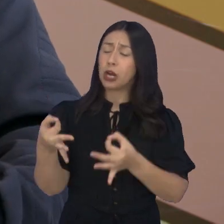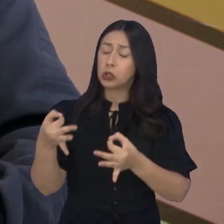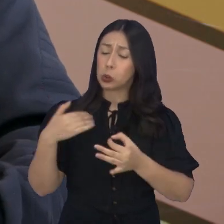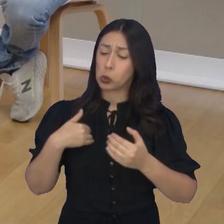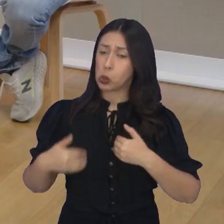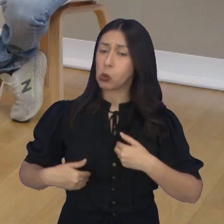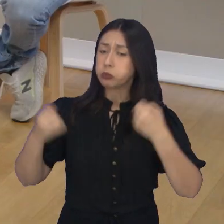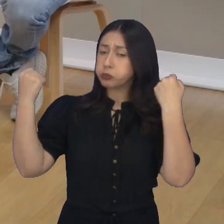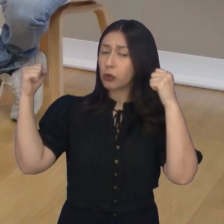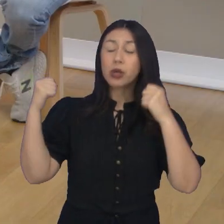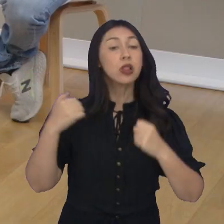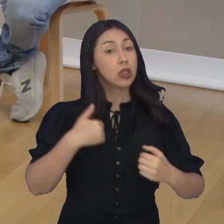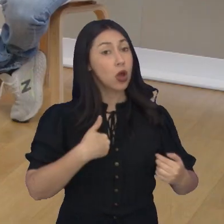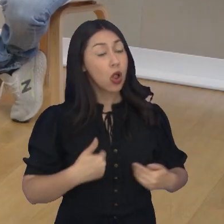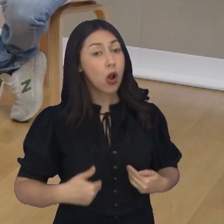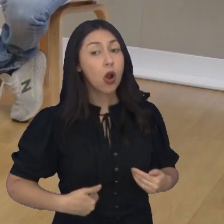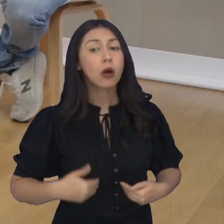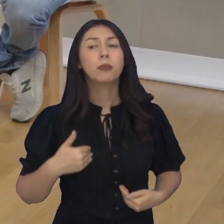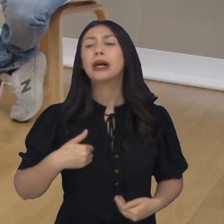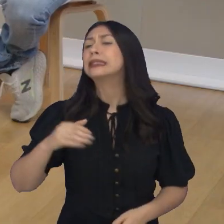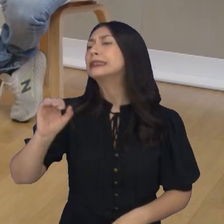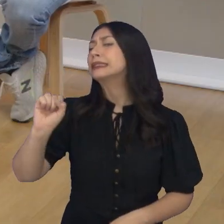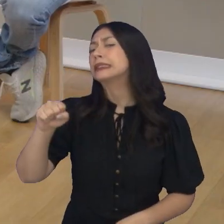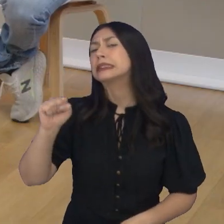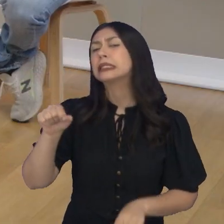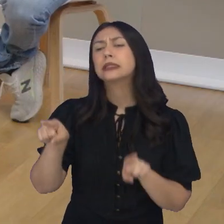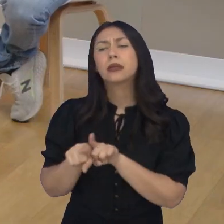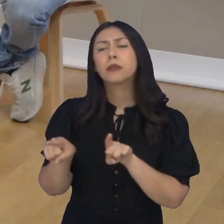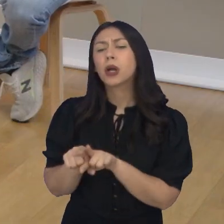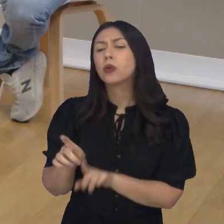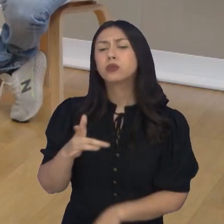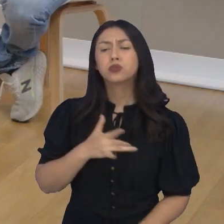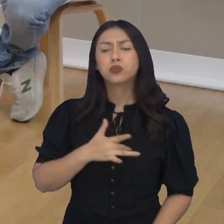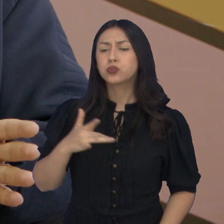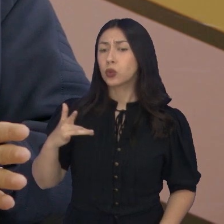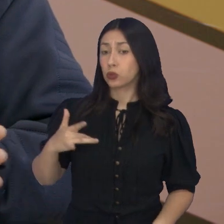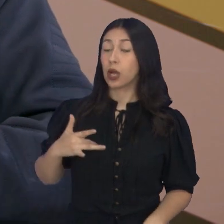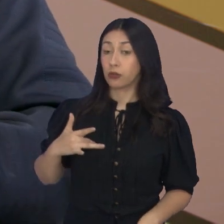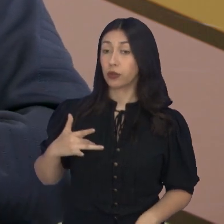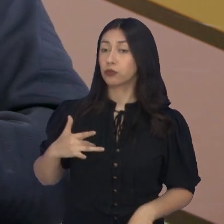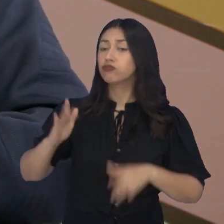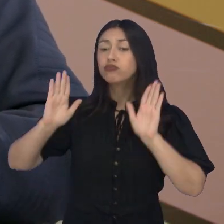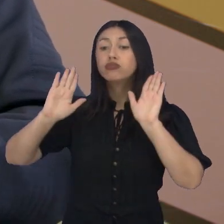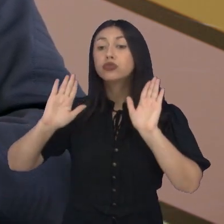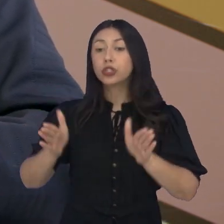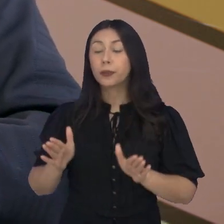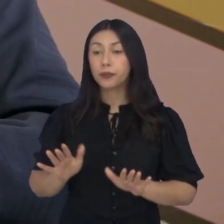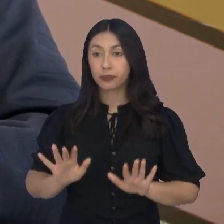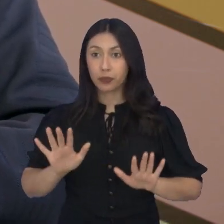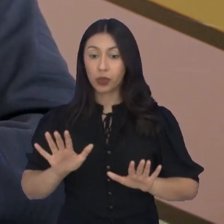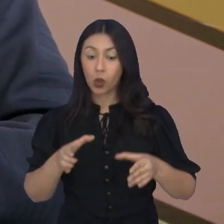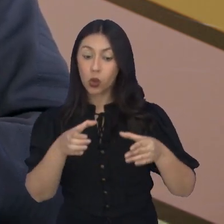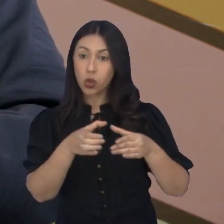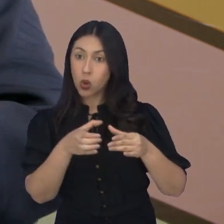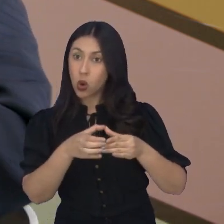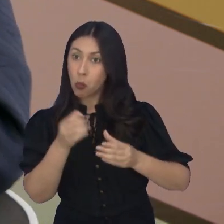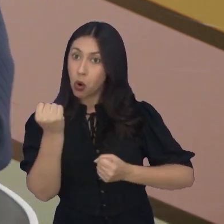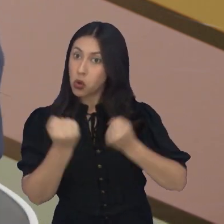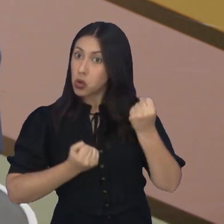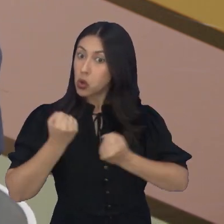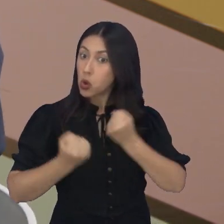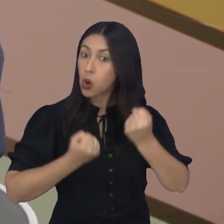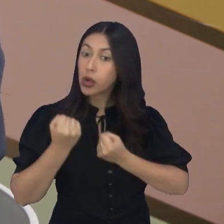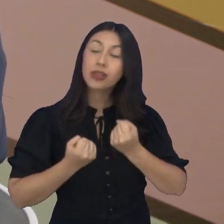formas. Atinge várias áreas, Atinge várias áreas, vai ser saudável se você só fizer isso. Se você entra num grupo de corrida e não